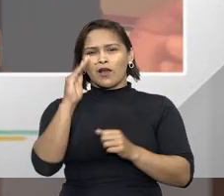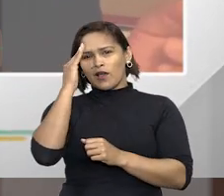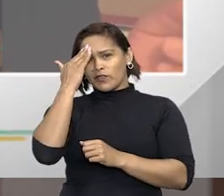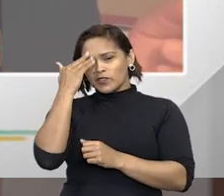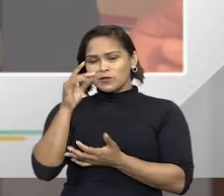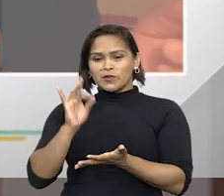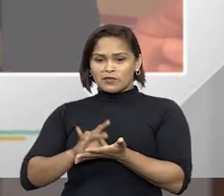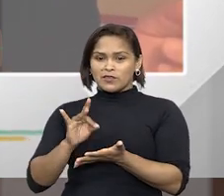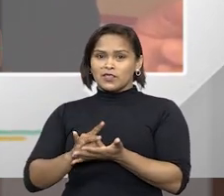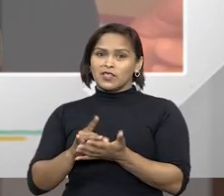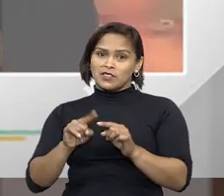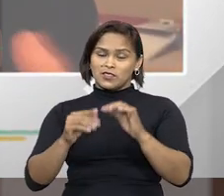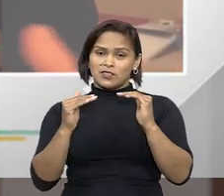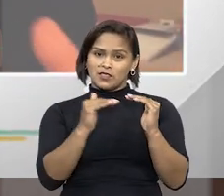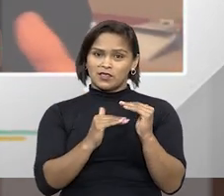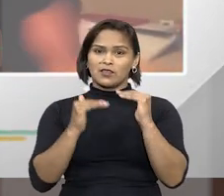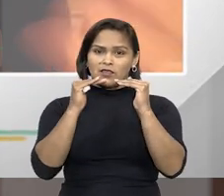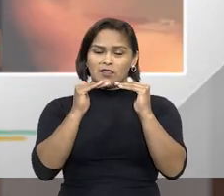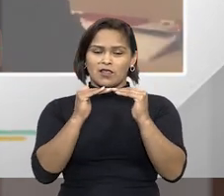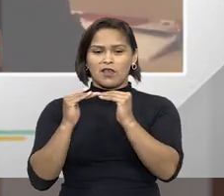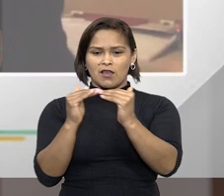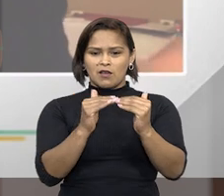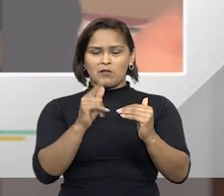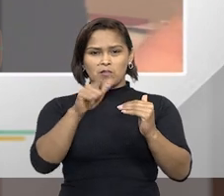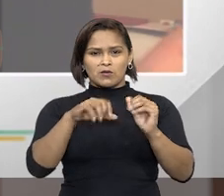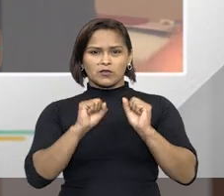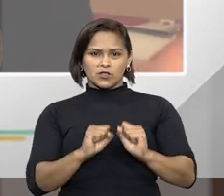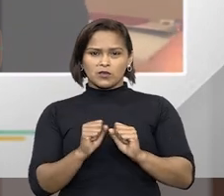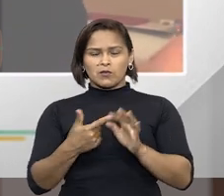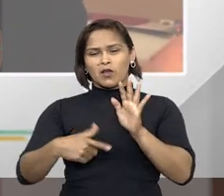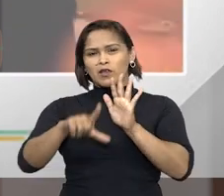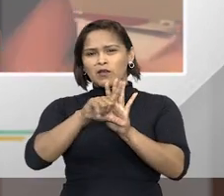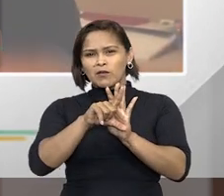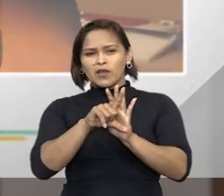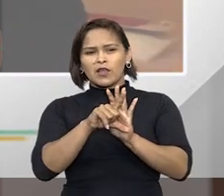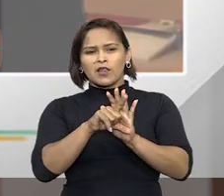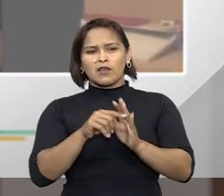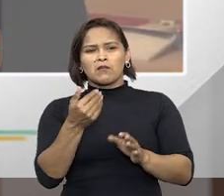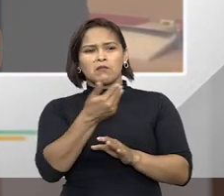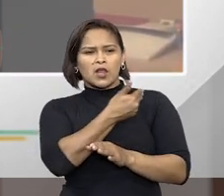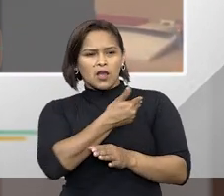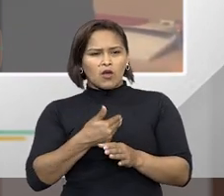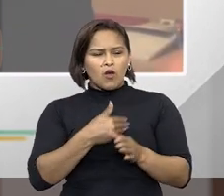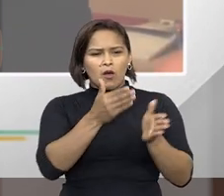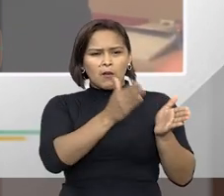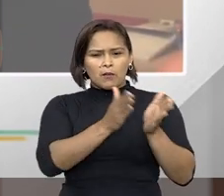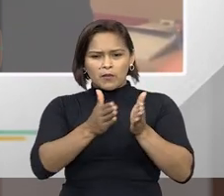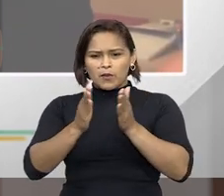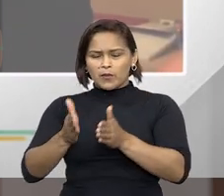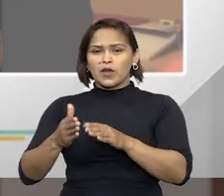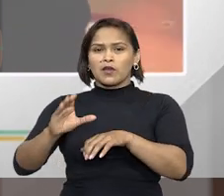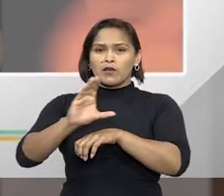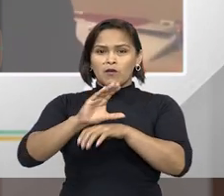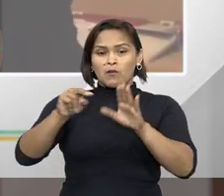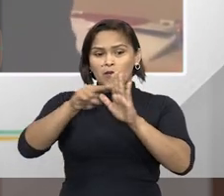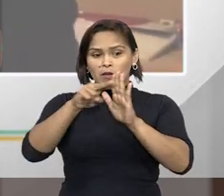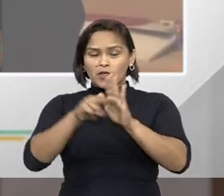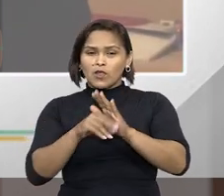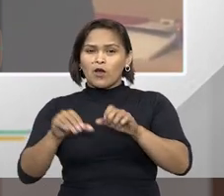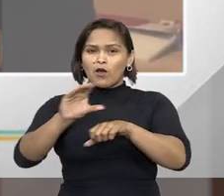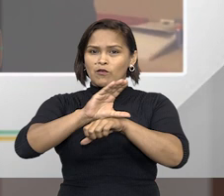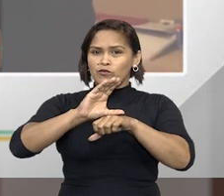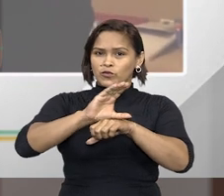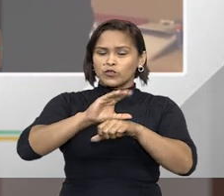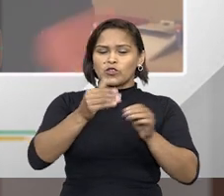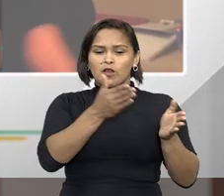função. Você pode ter uma lei para cada momento, né? Uma norma constitucional para cada instante. Essa que é a